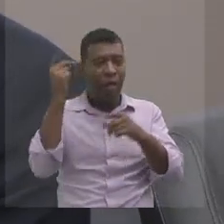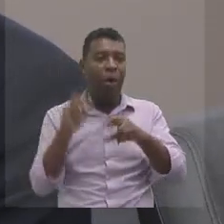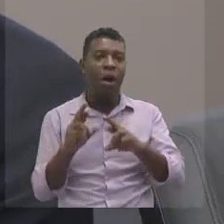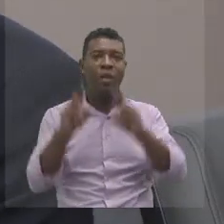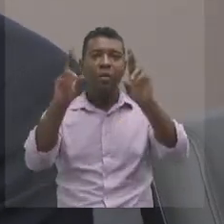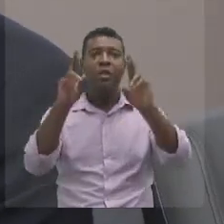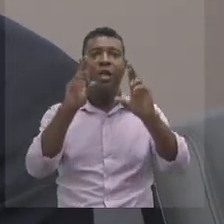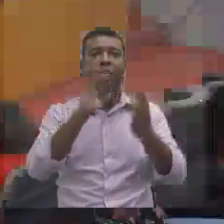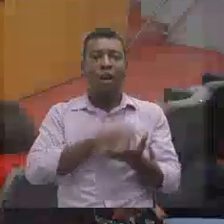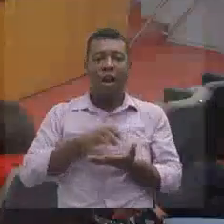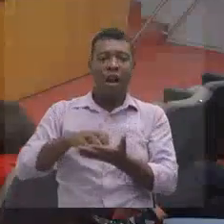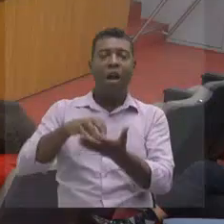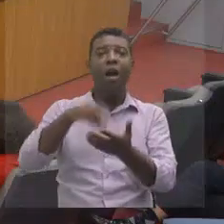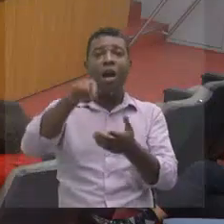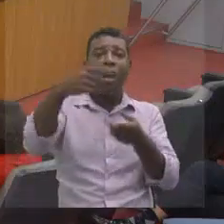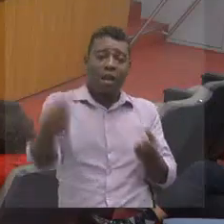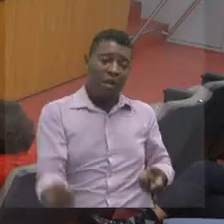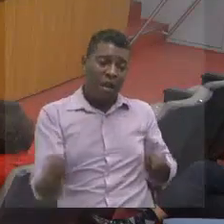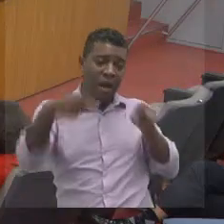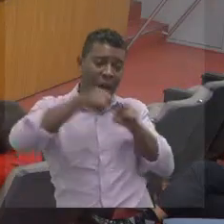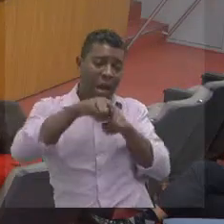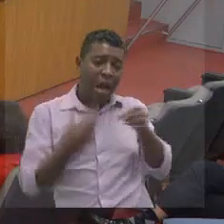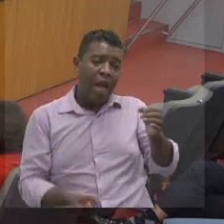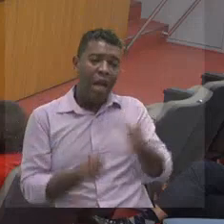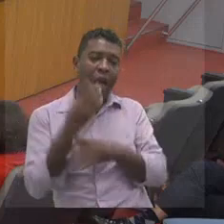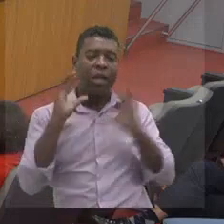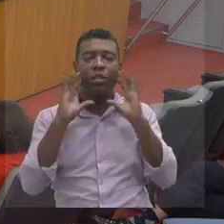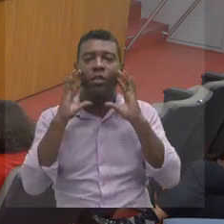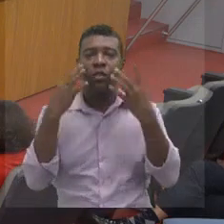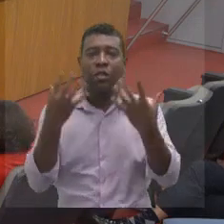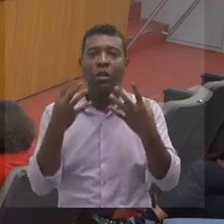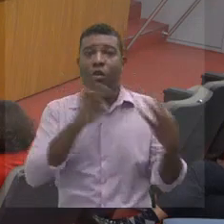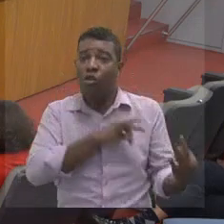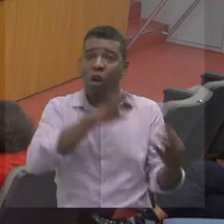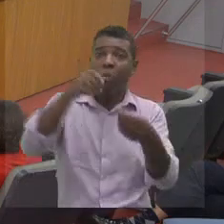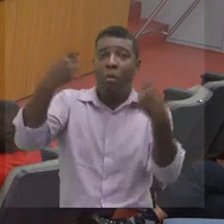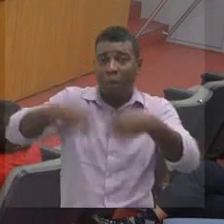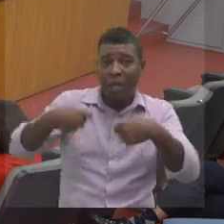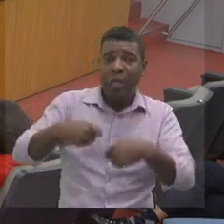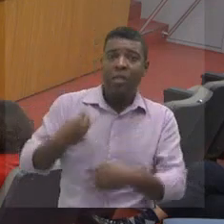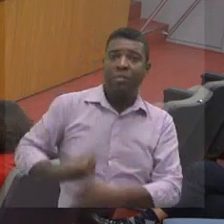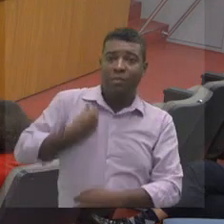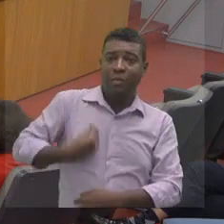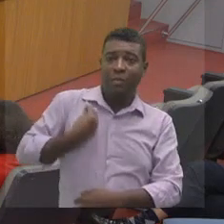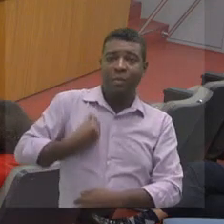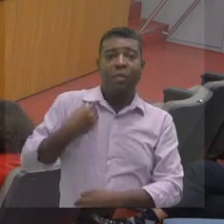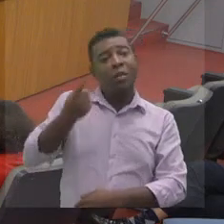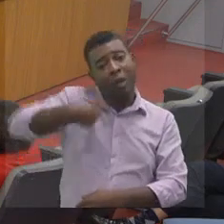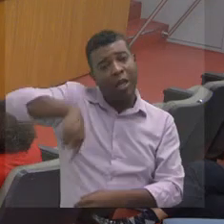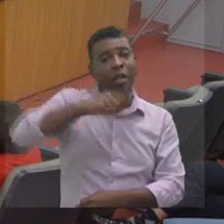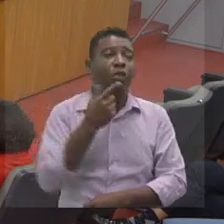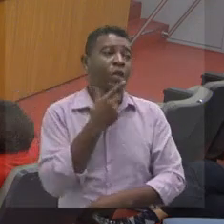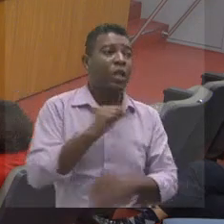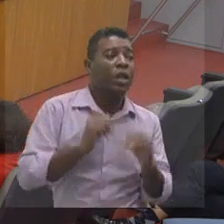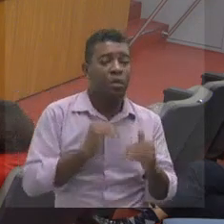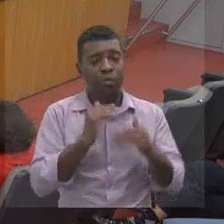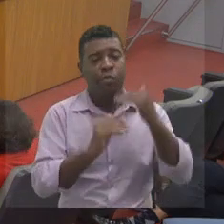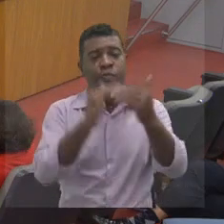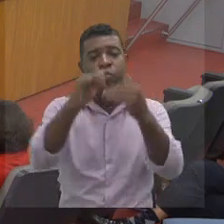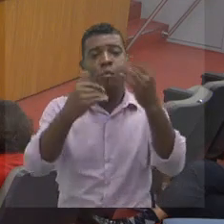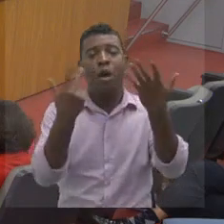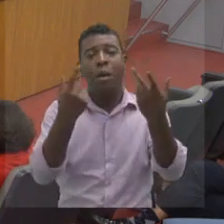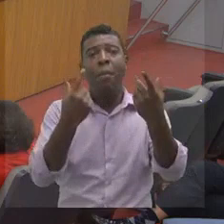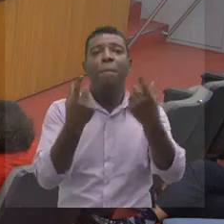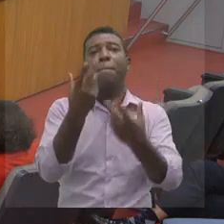parceiros na construção da solução Tá certo todo mundo tem que participar né é para que a gente consiga avançar nesse tema Então a gente tem